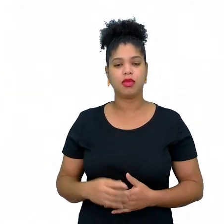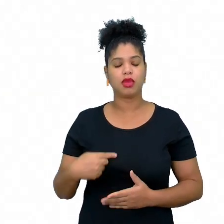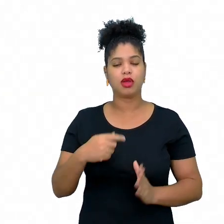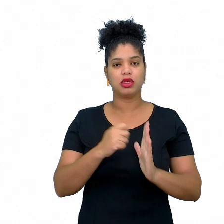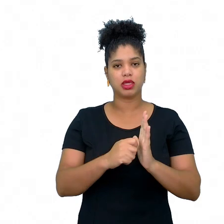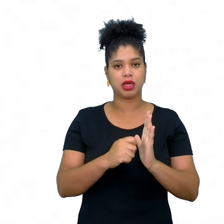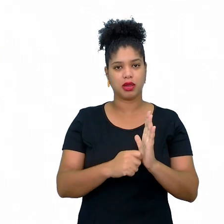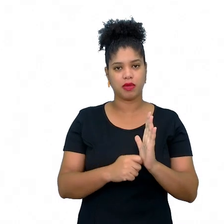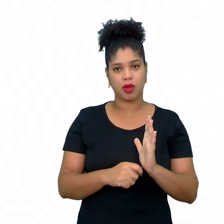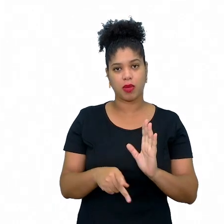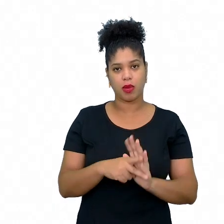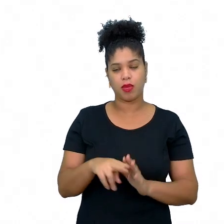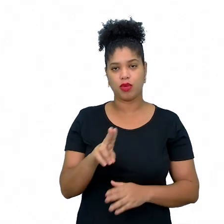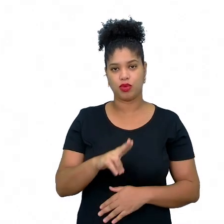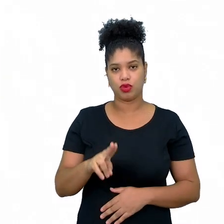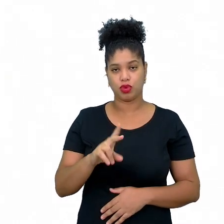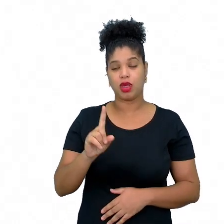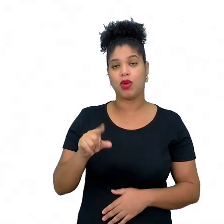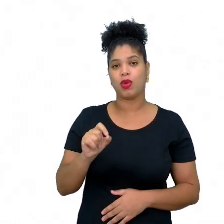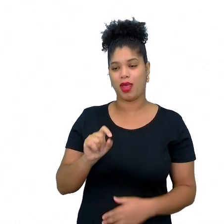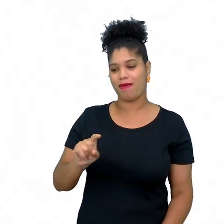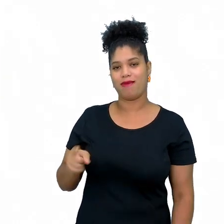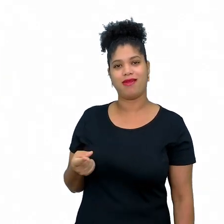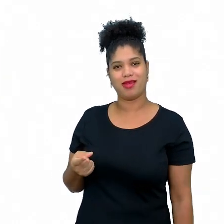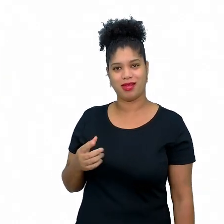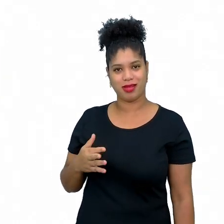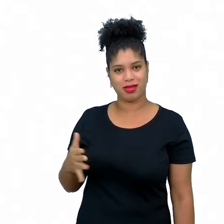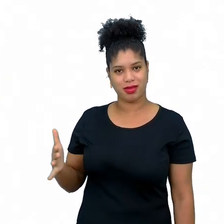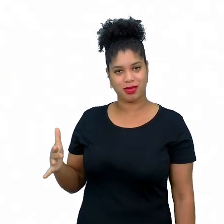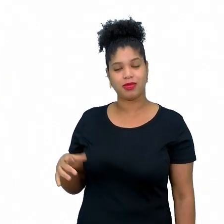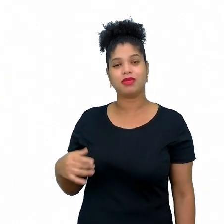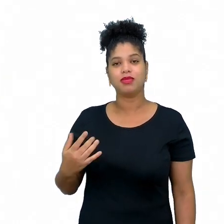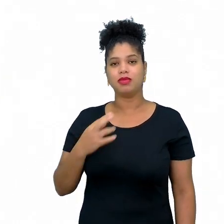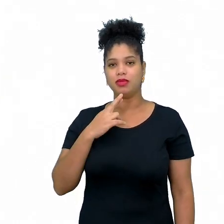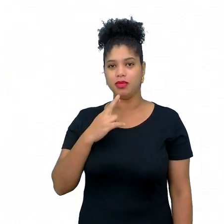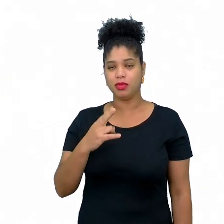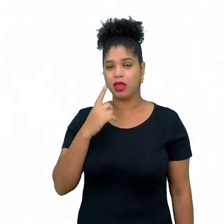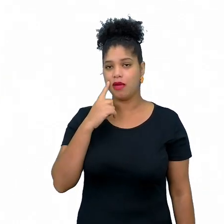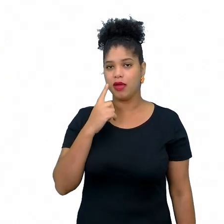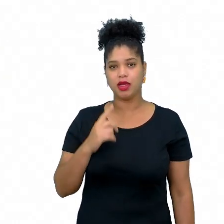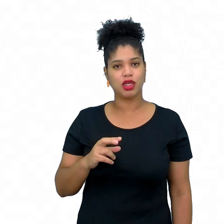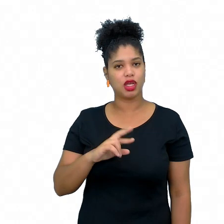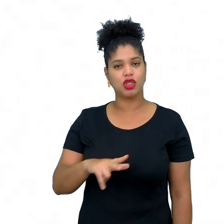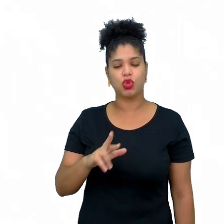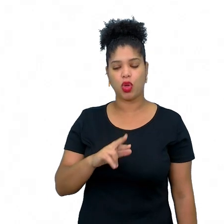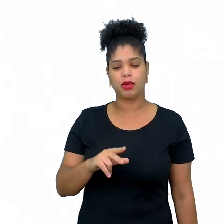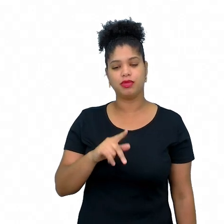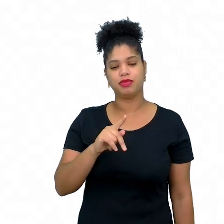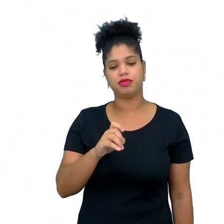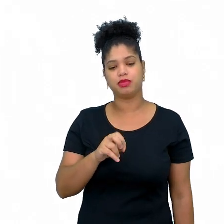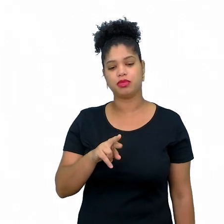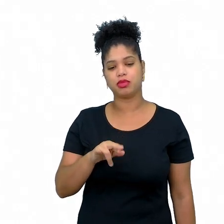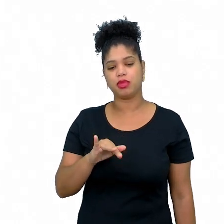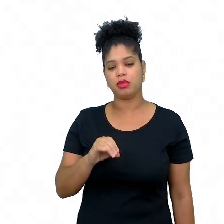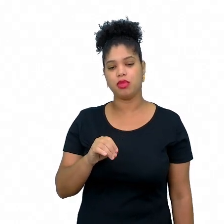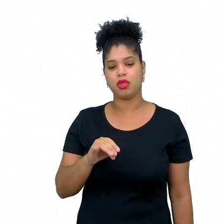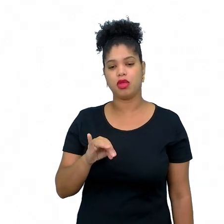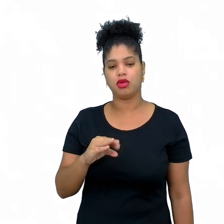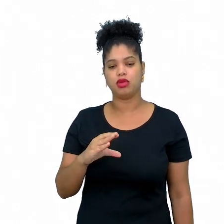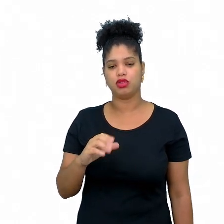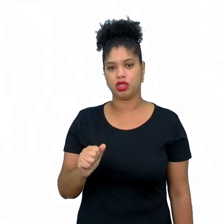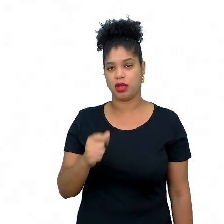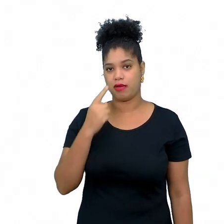número irracional na forma decimal e perceber que o resultado será uma dízima não periódica. Aí já entra um